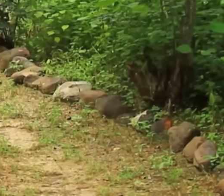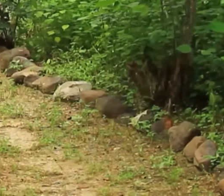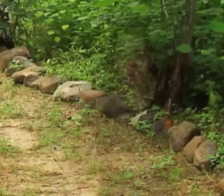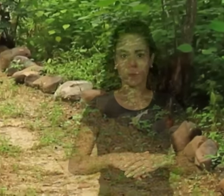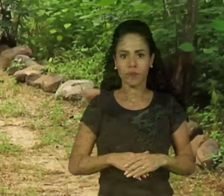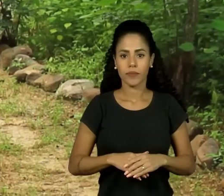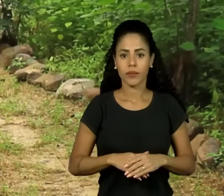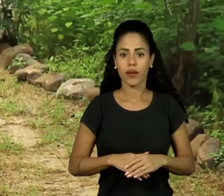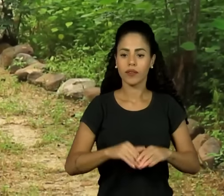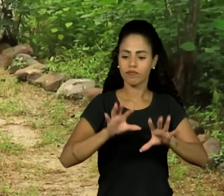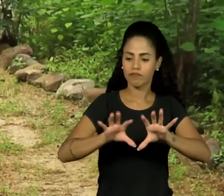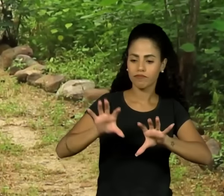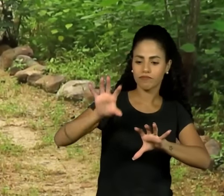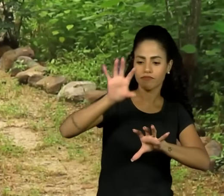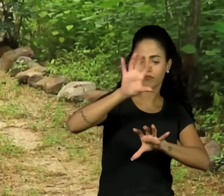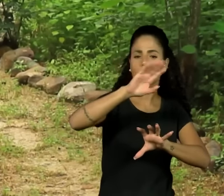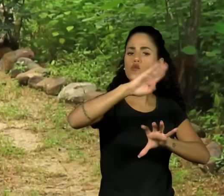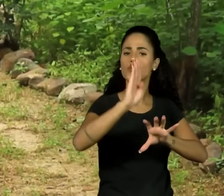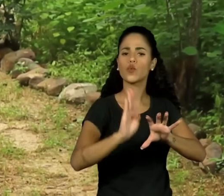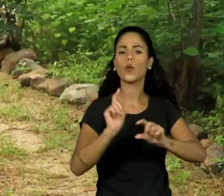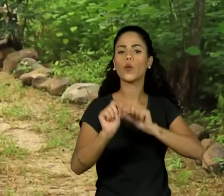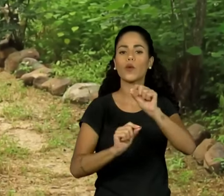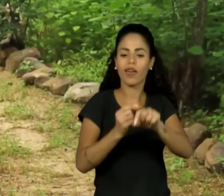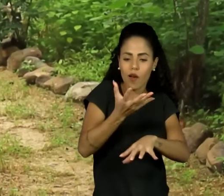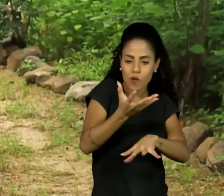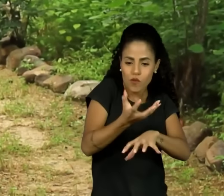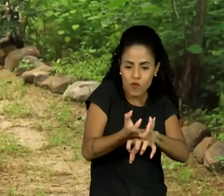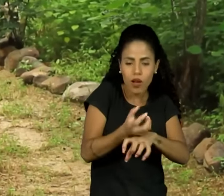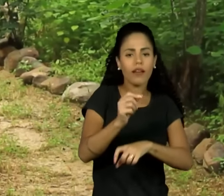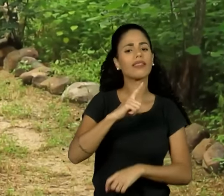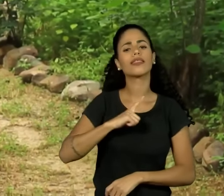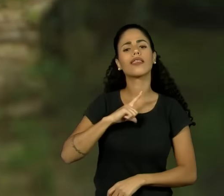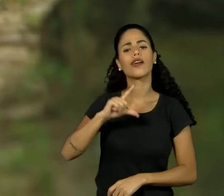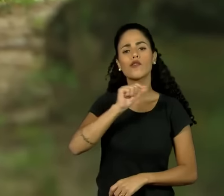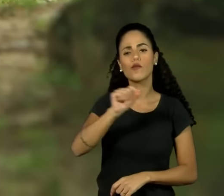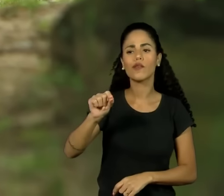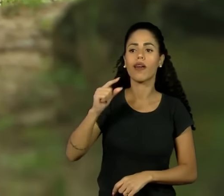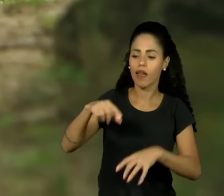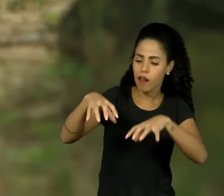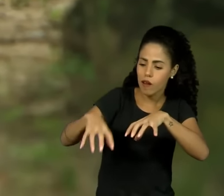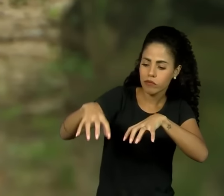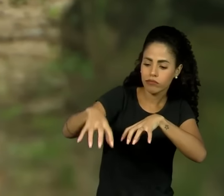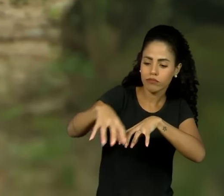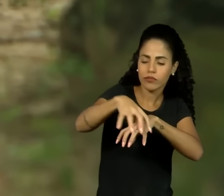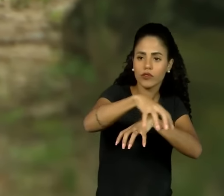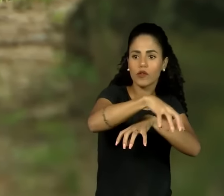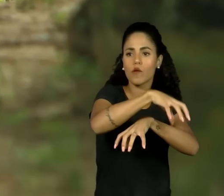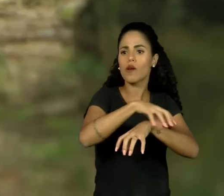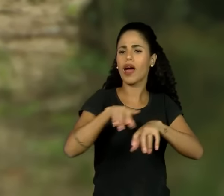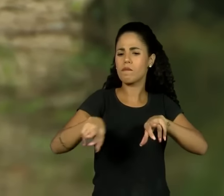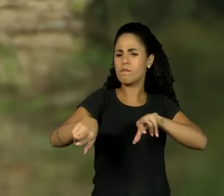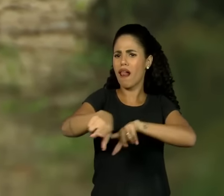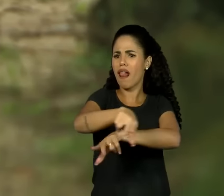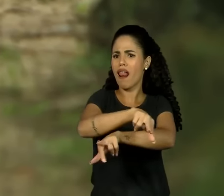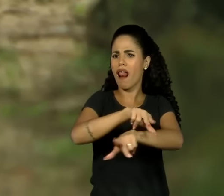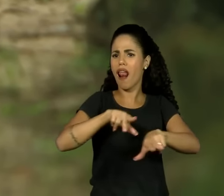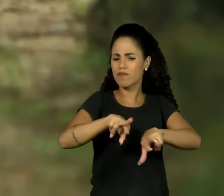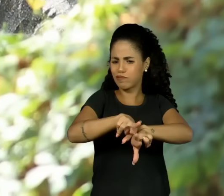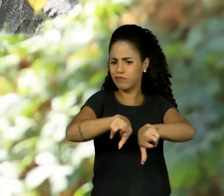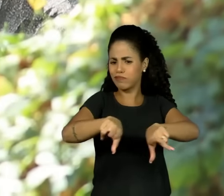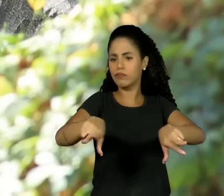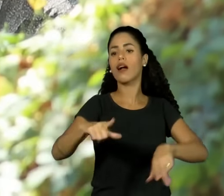O bioma Caatinga, ele é o bioma, em se tratando de regiões semiáridas, o mais biodiverso do mundo,